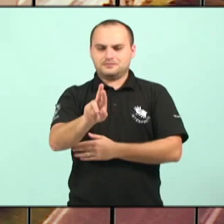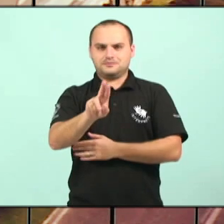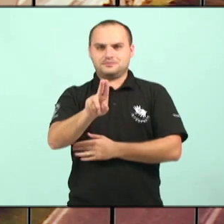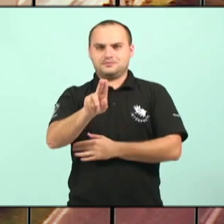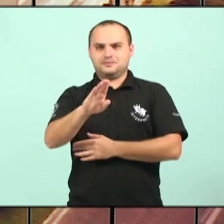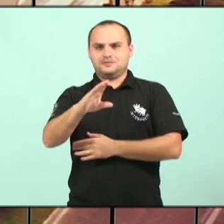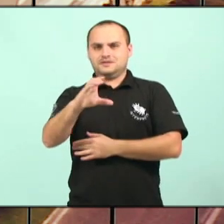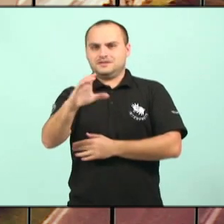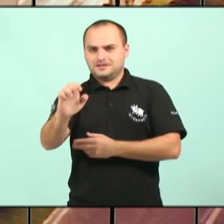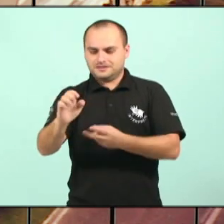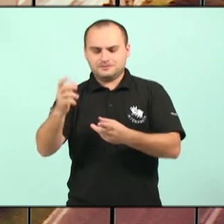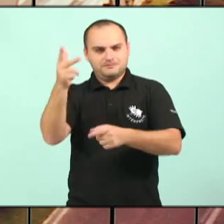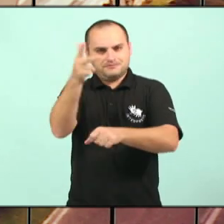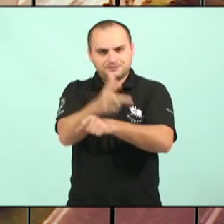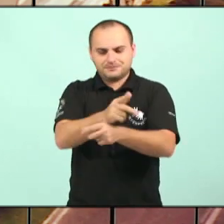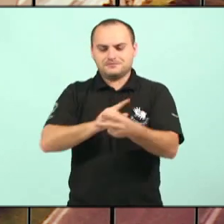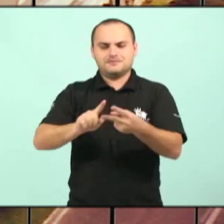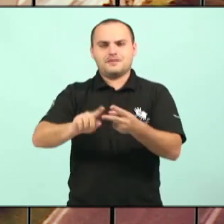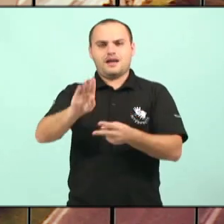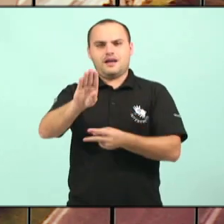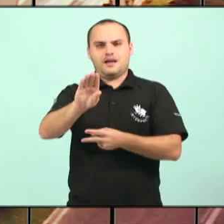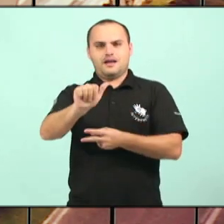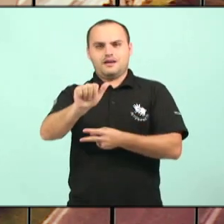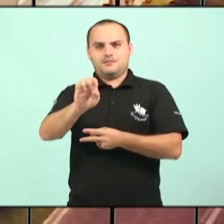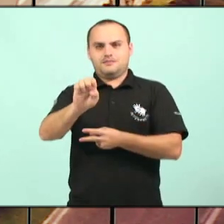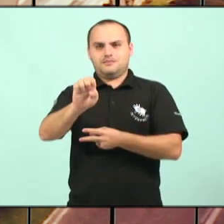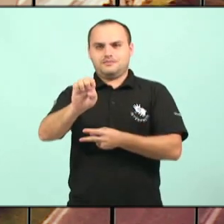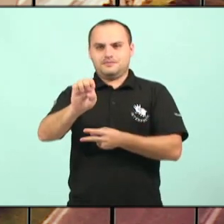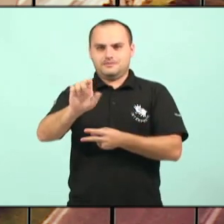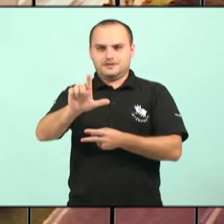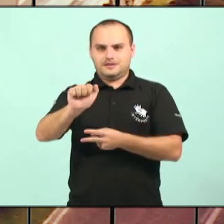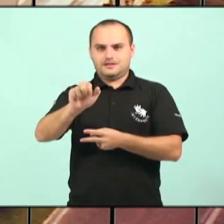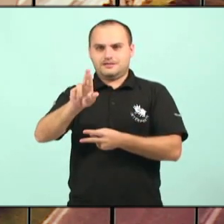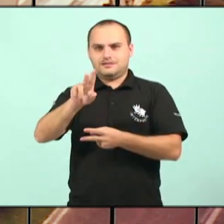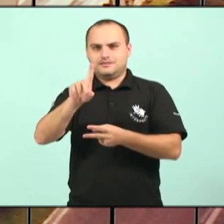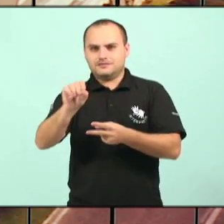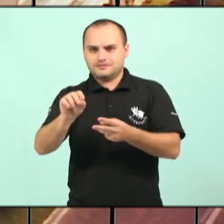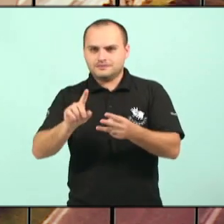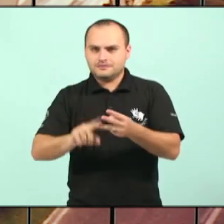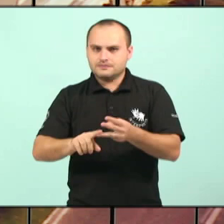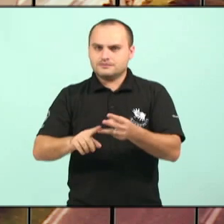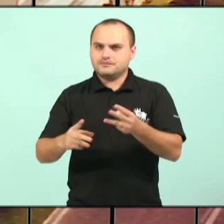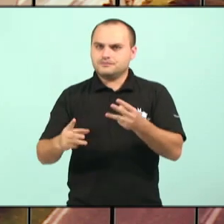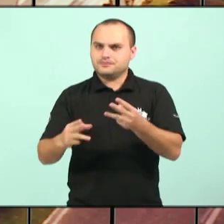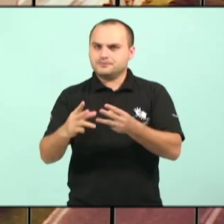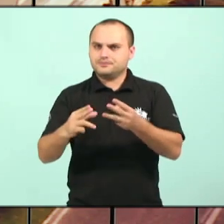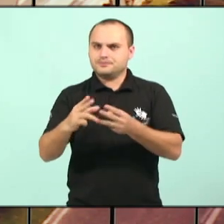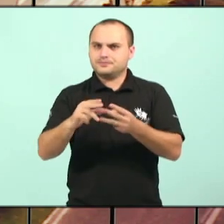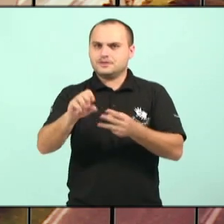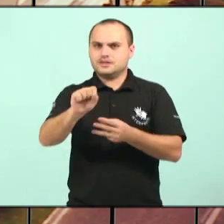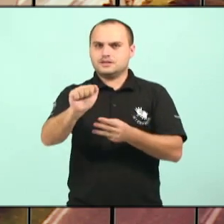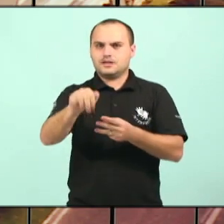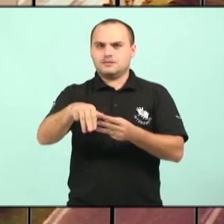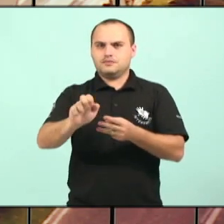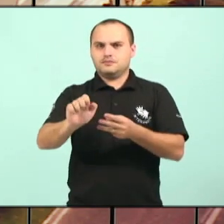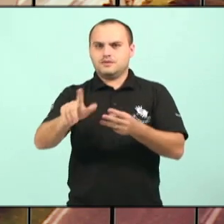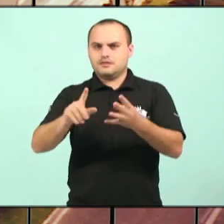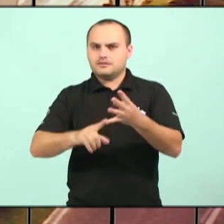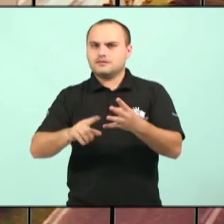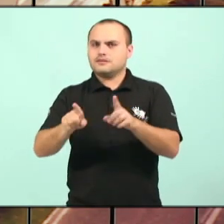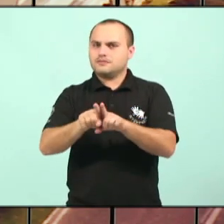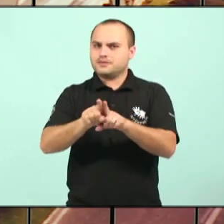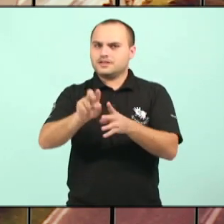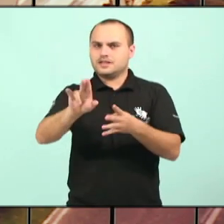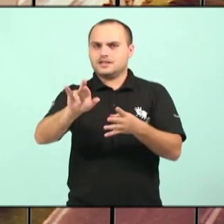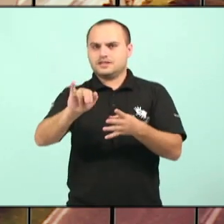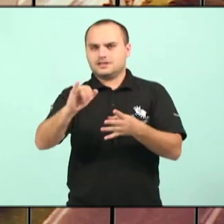repórter cinematográfico, também a Belardo na suíte de produção. Eu falo de edição a cargo de Samuel Moreira e sonoplastia de